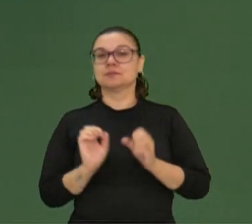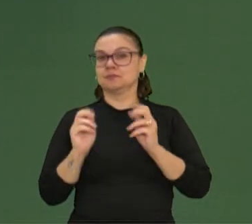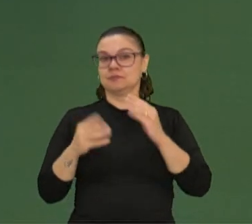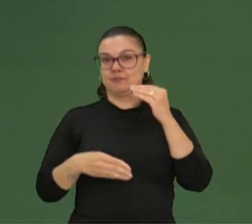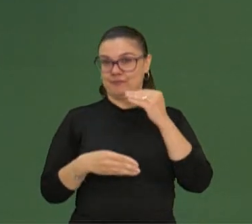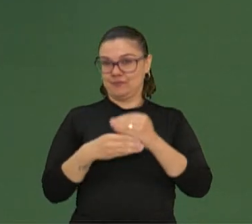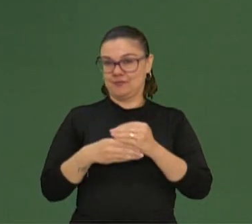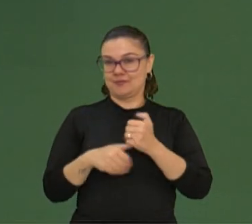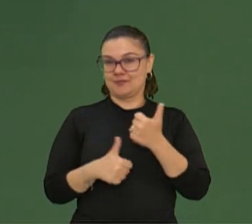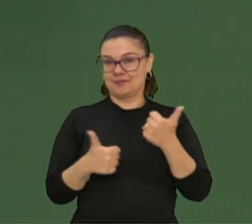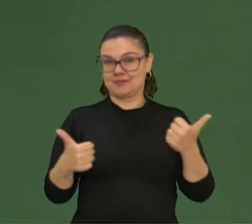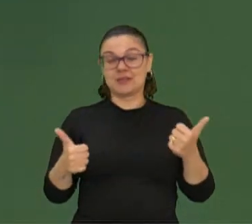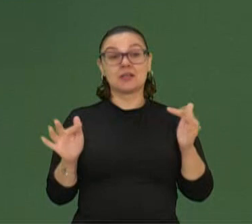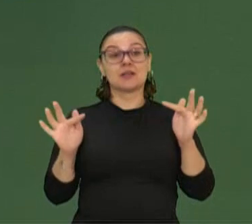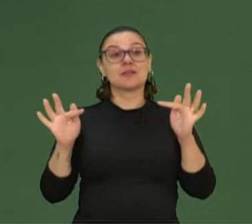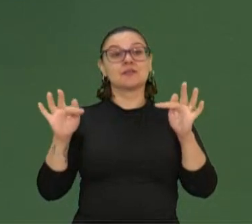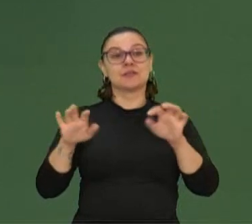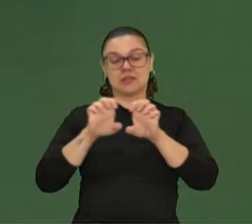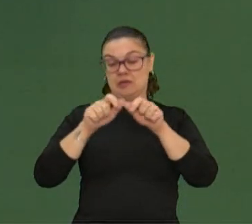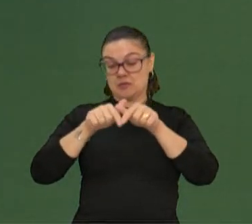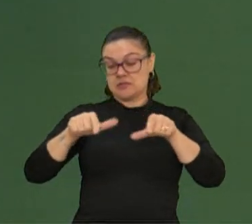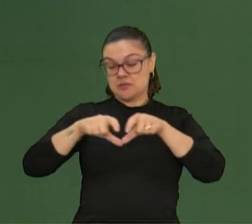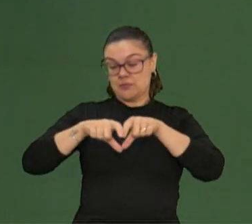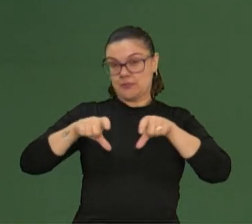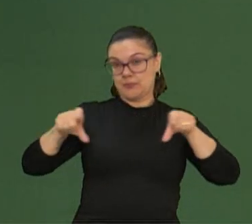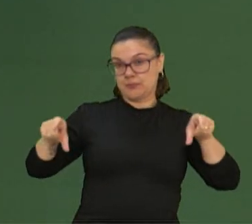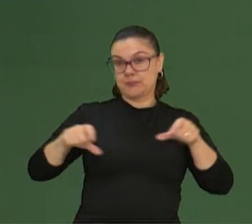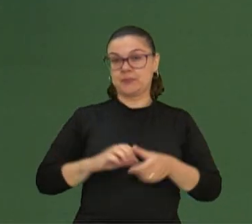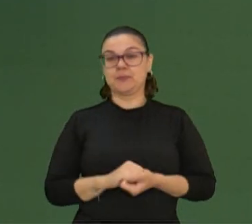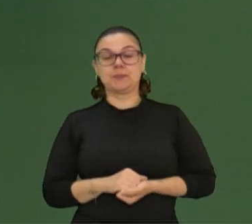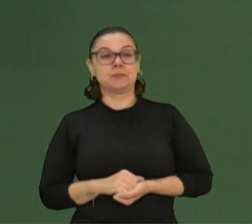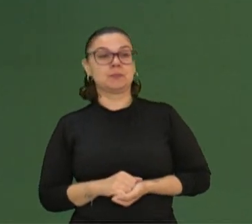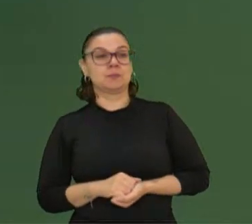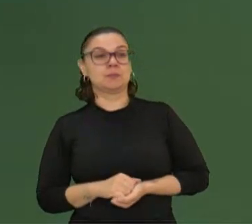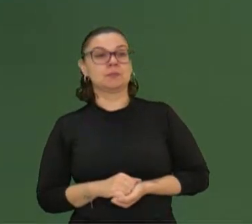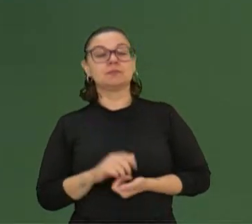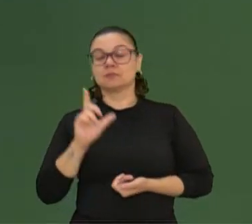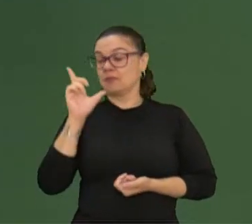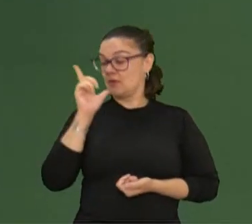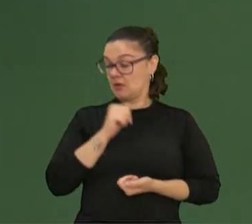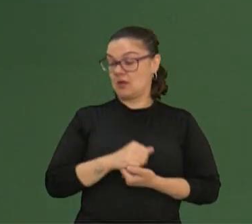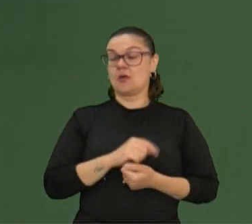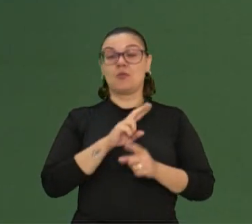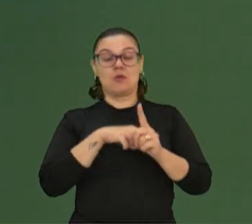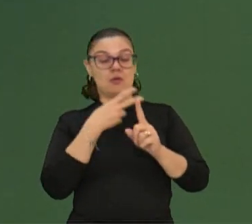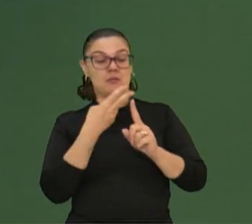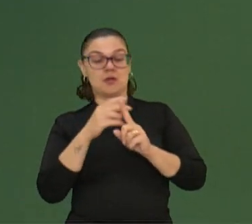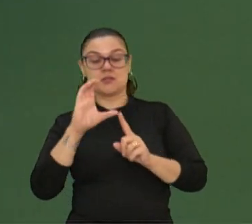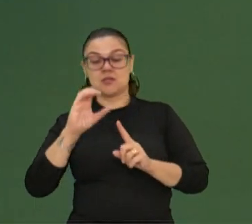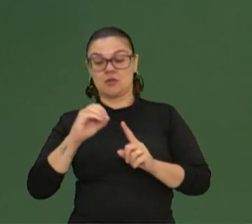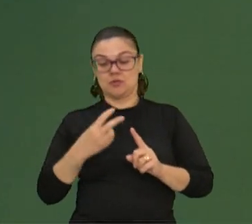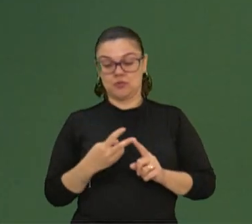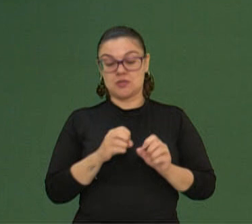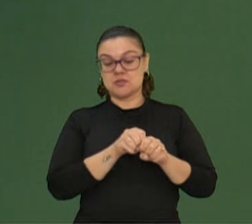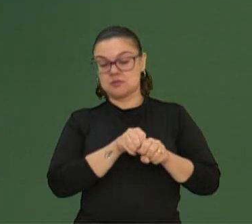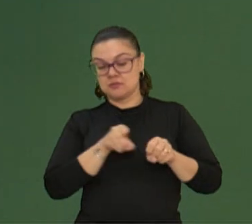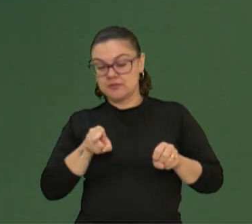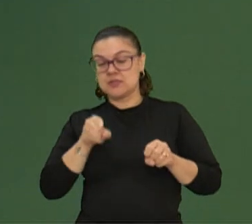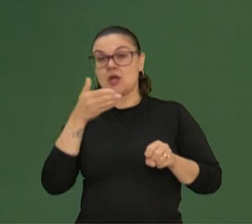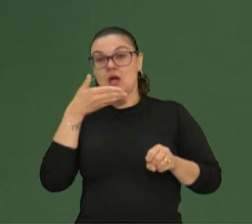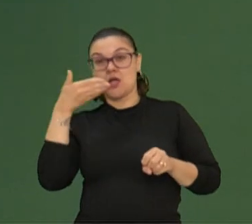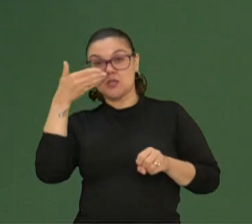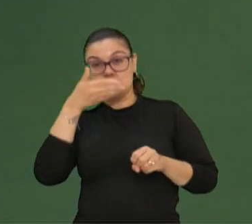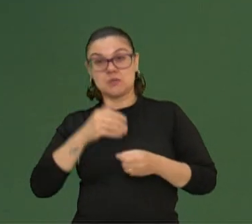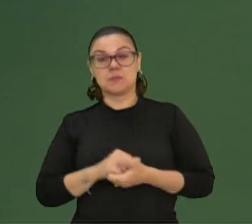Fechado? Por último, a equação geral, resumindo. Água mais gás carbônico produzindo